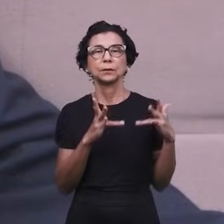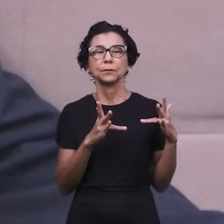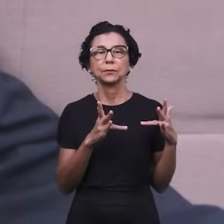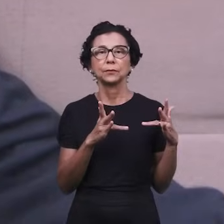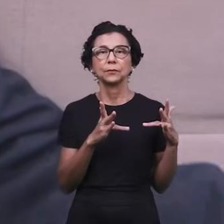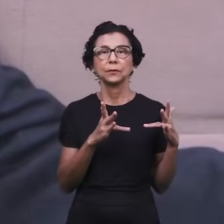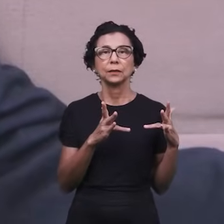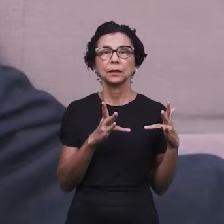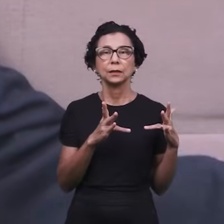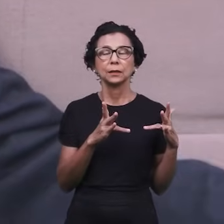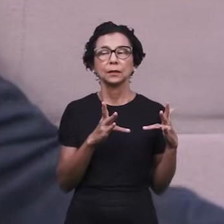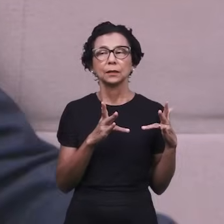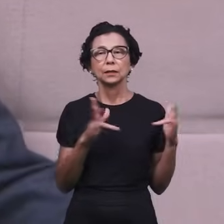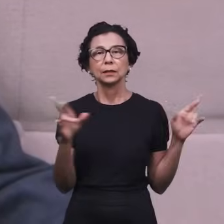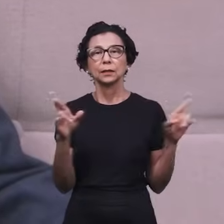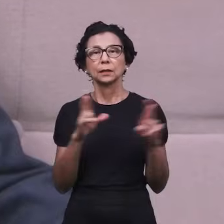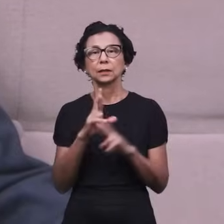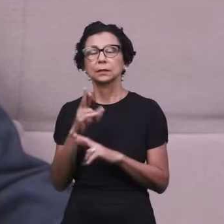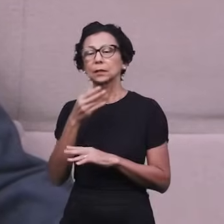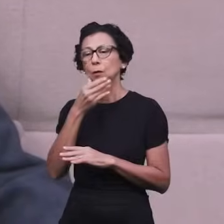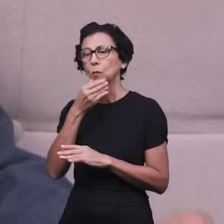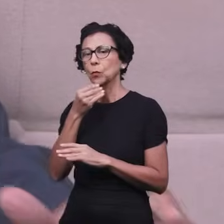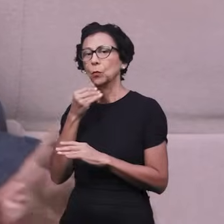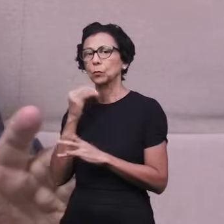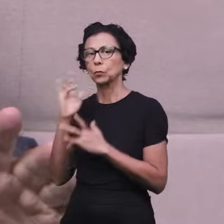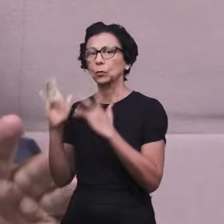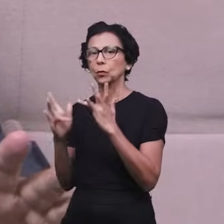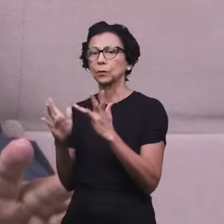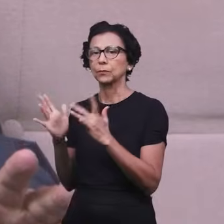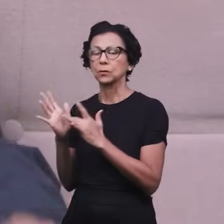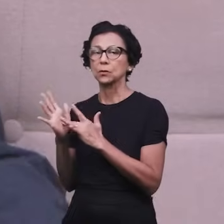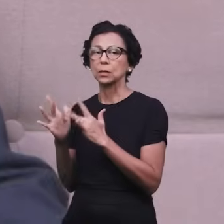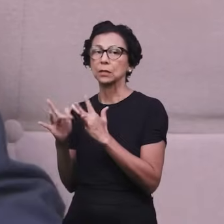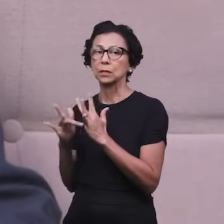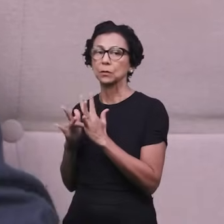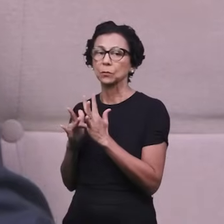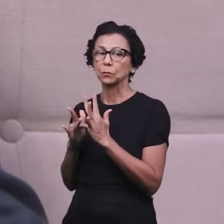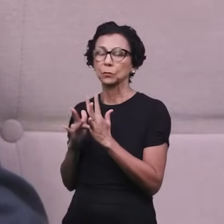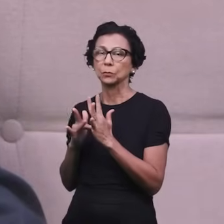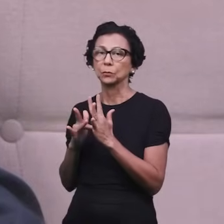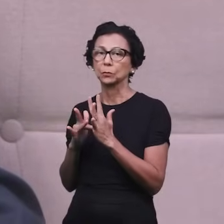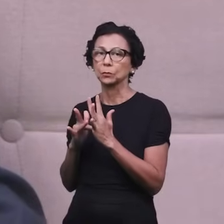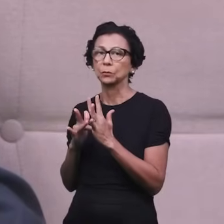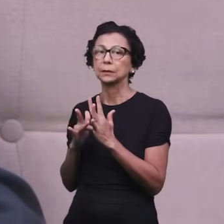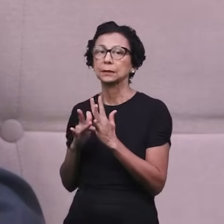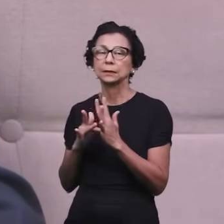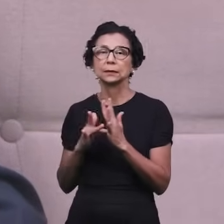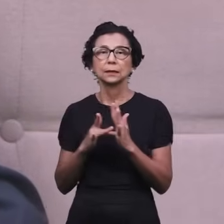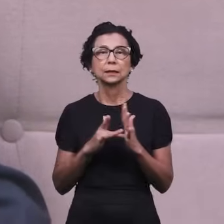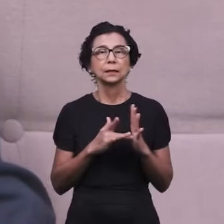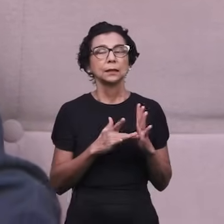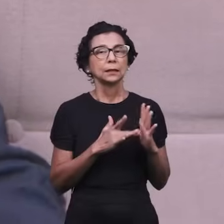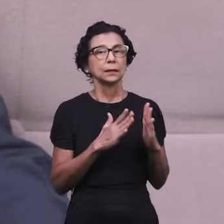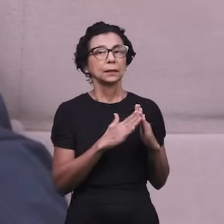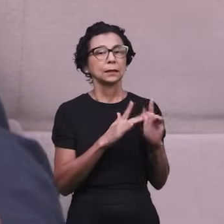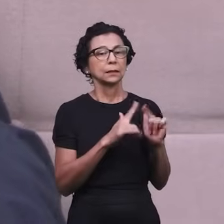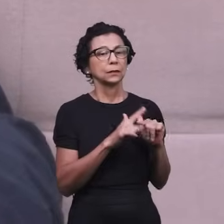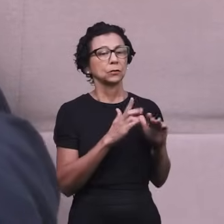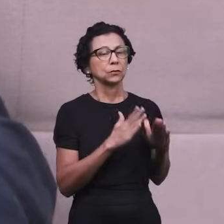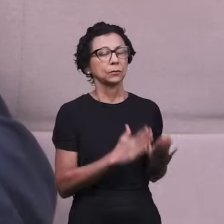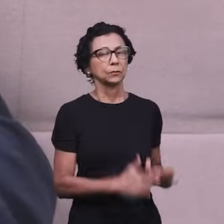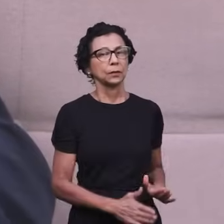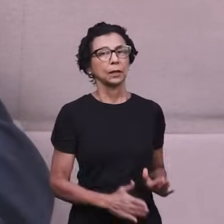partir do olhar do noivo, que é o Senhor Jesus, mostrando profeticamente